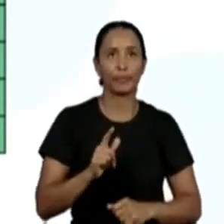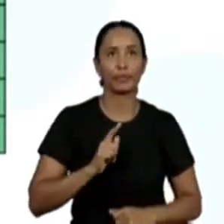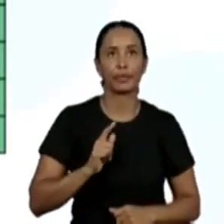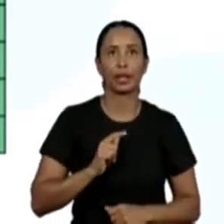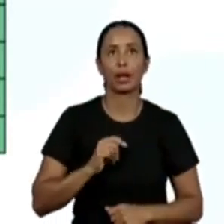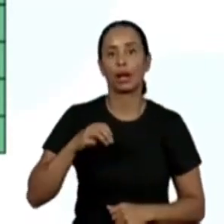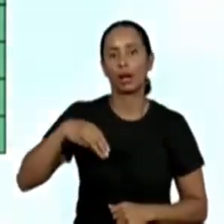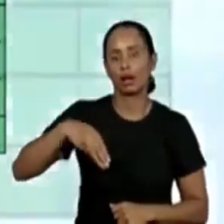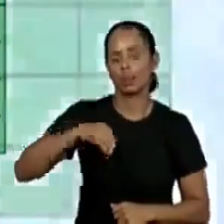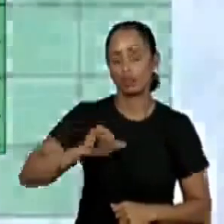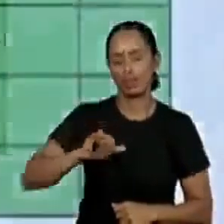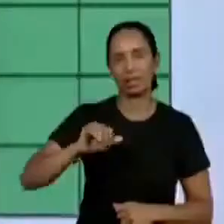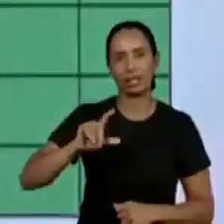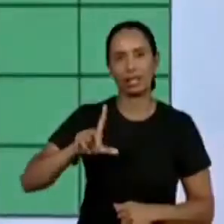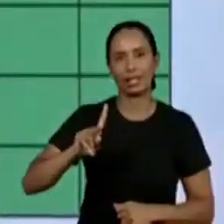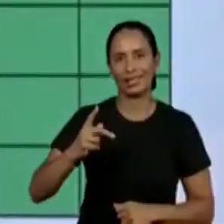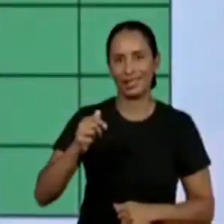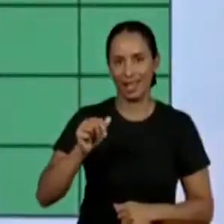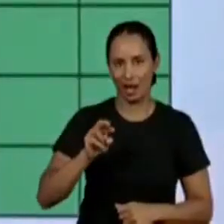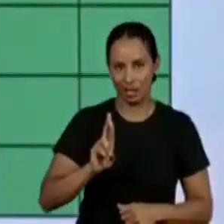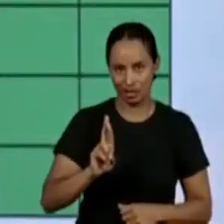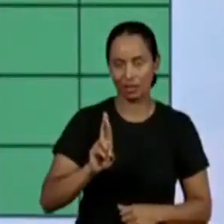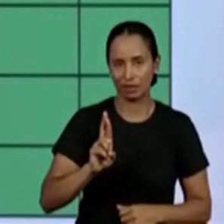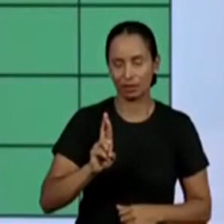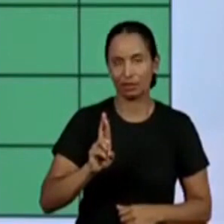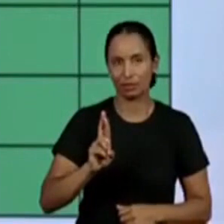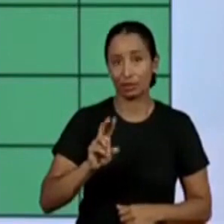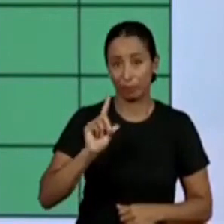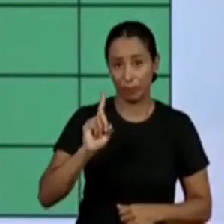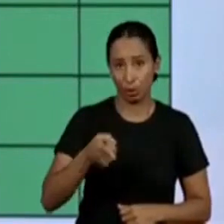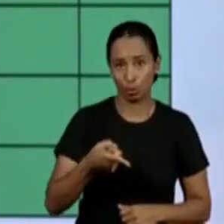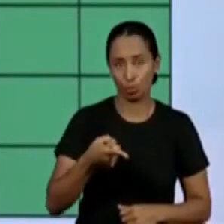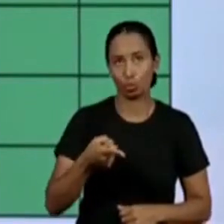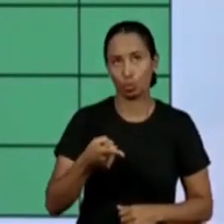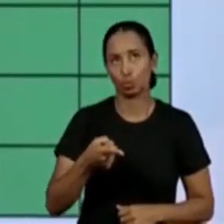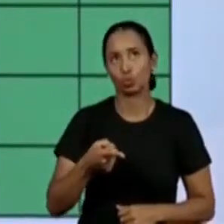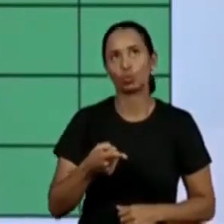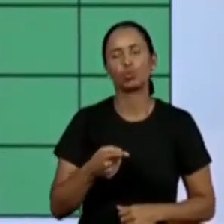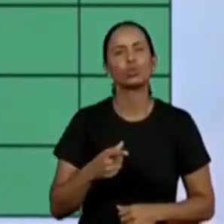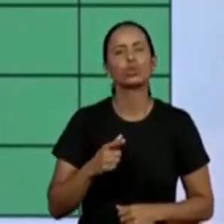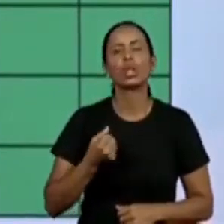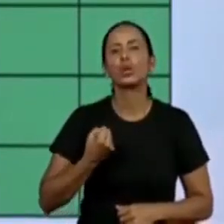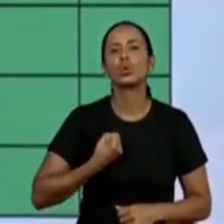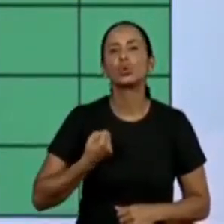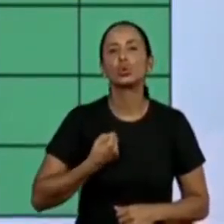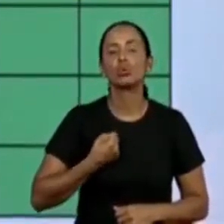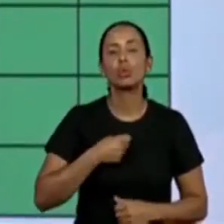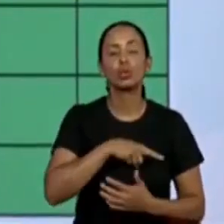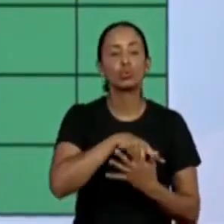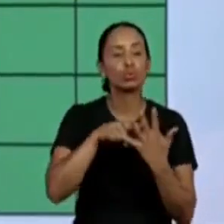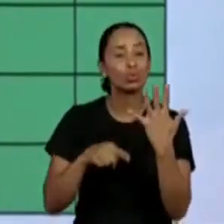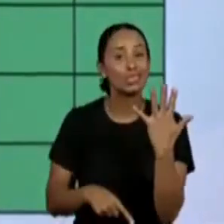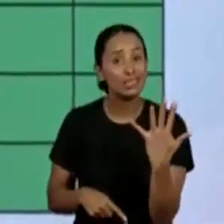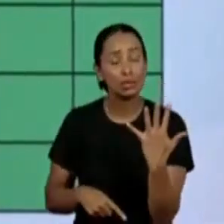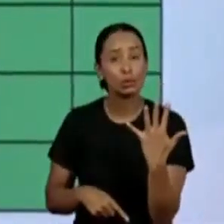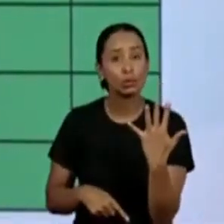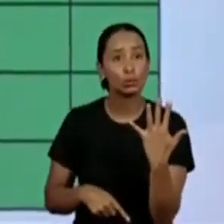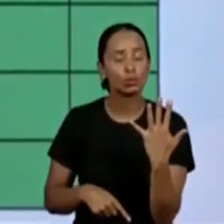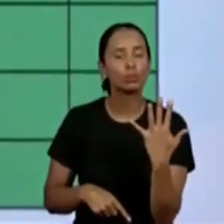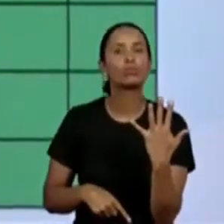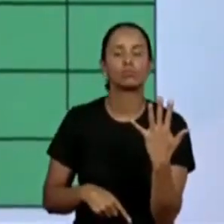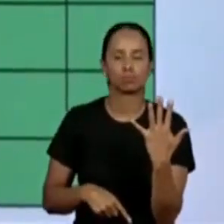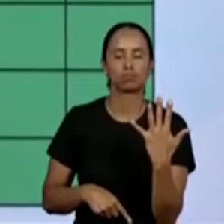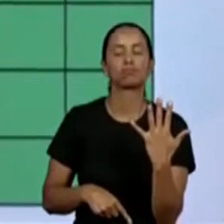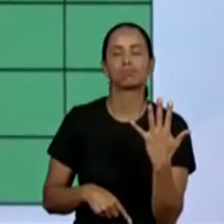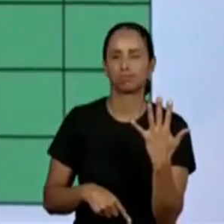ó. Eu estou numa classe de milhar e é um número com 5, né? São 5 números, então ele é de